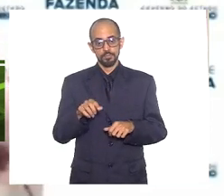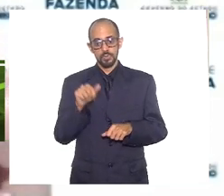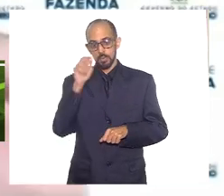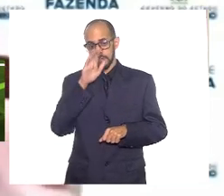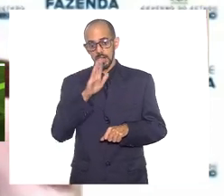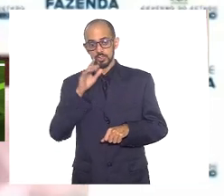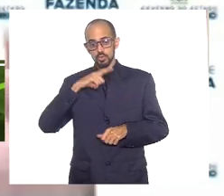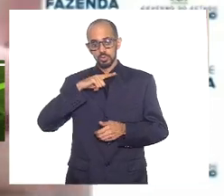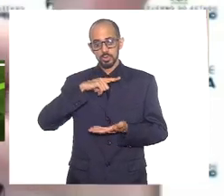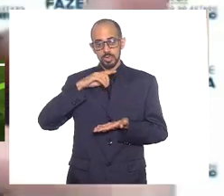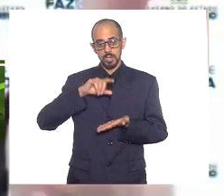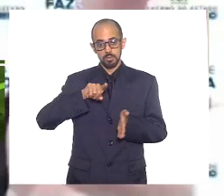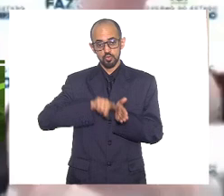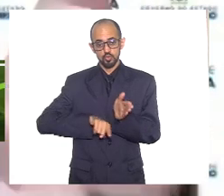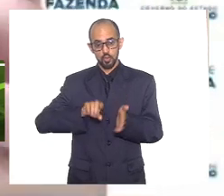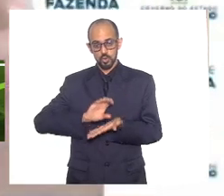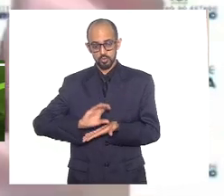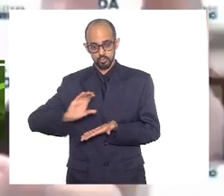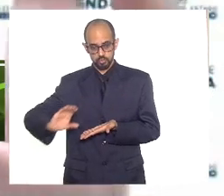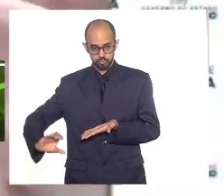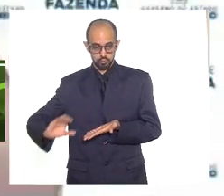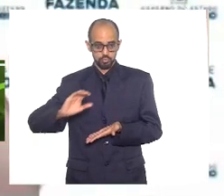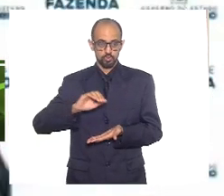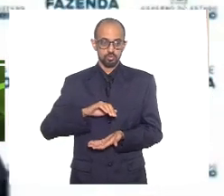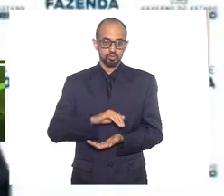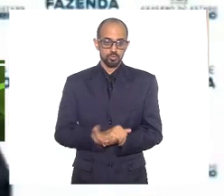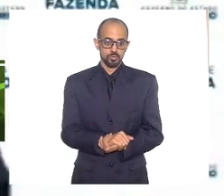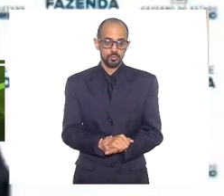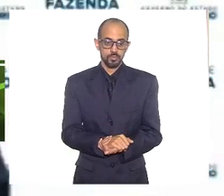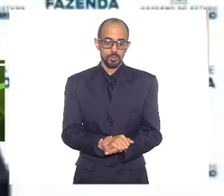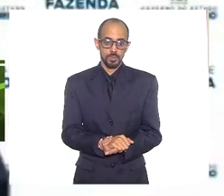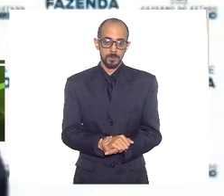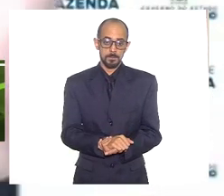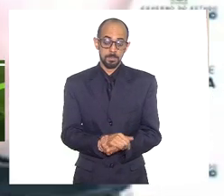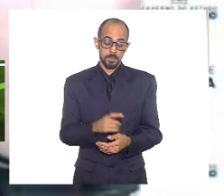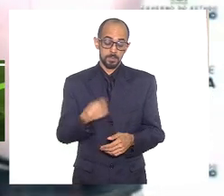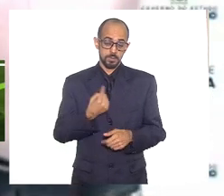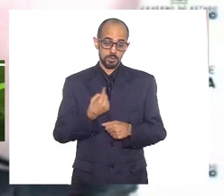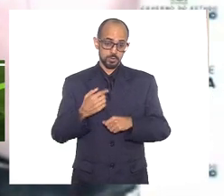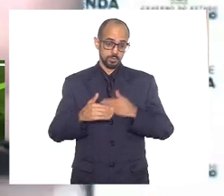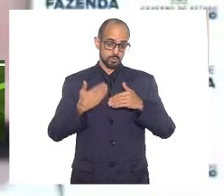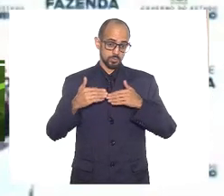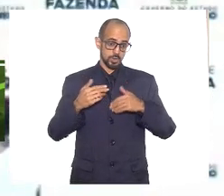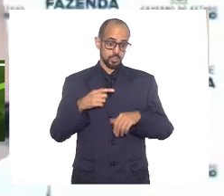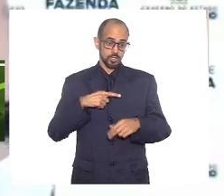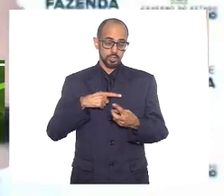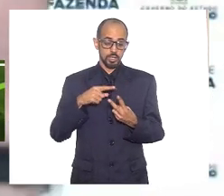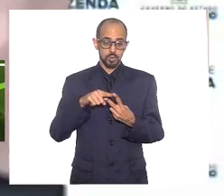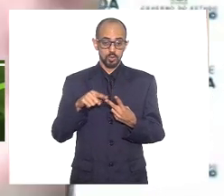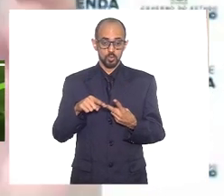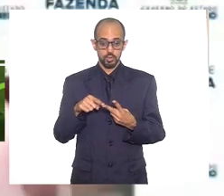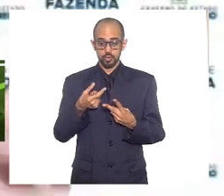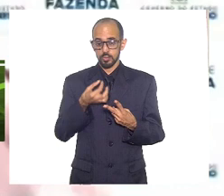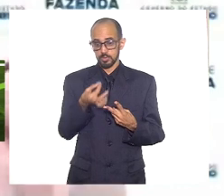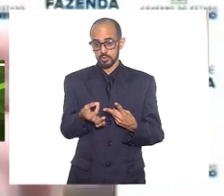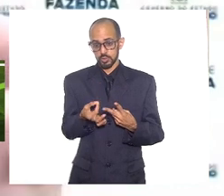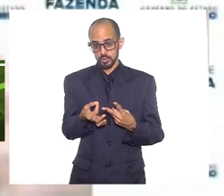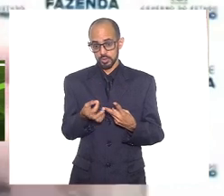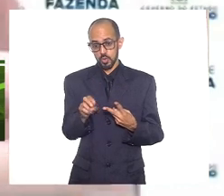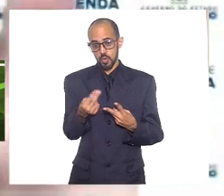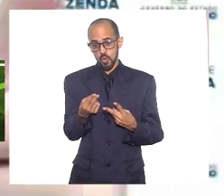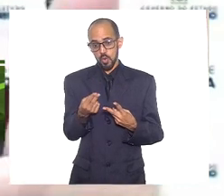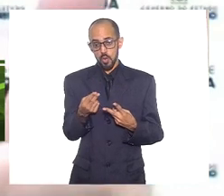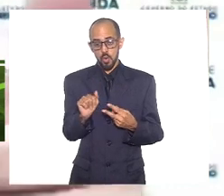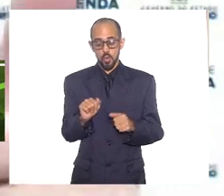problema grave que nós temos que avançar. A gente tem duas opções, né? Ou a gente entra no